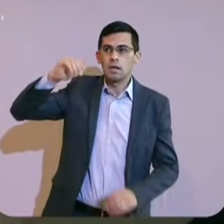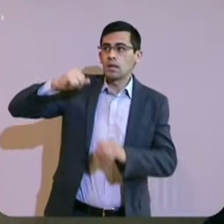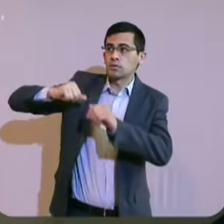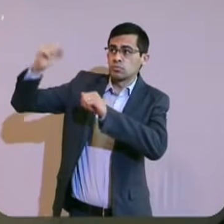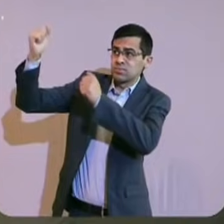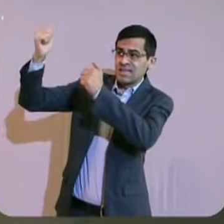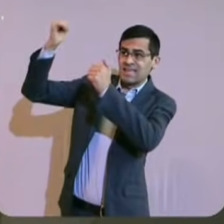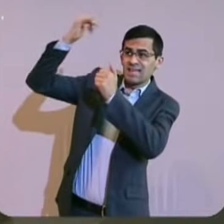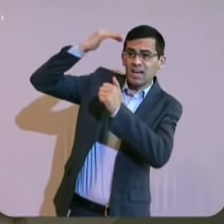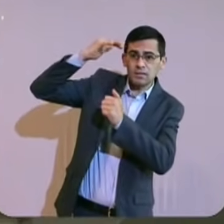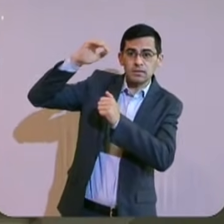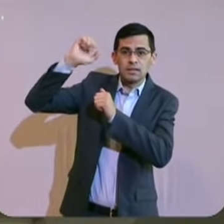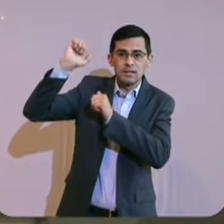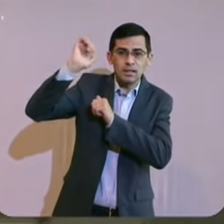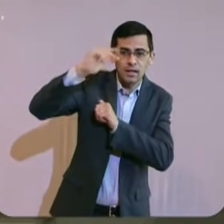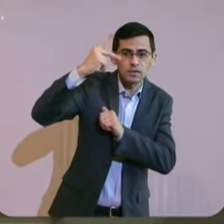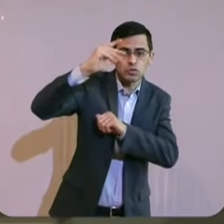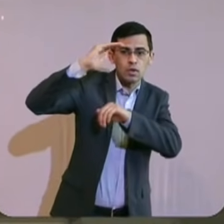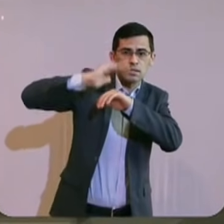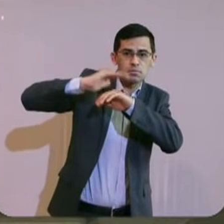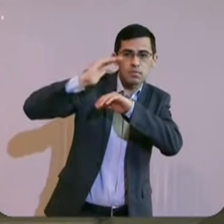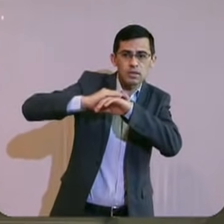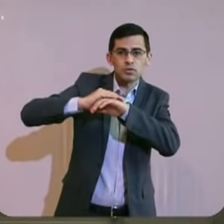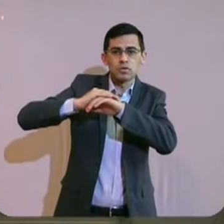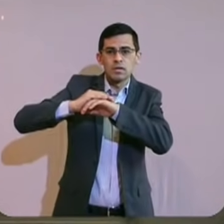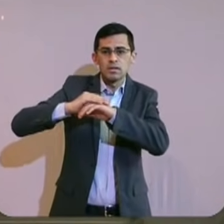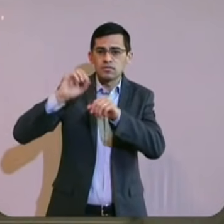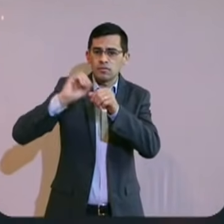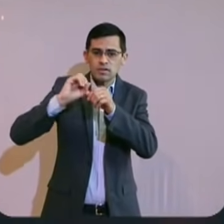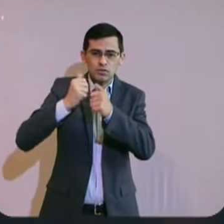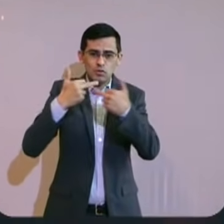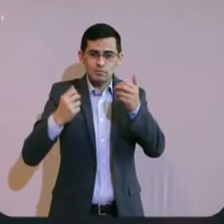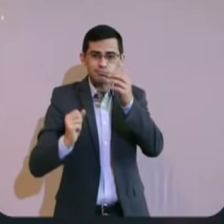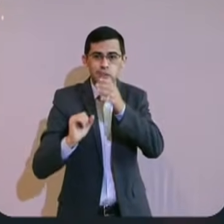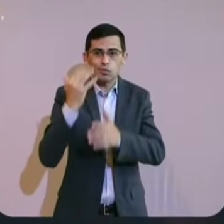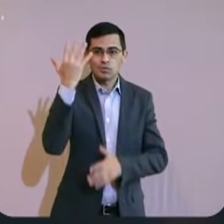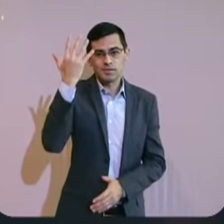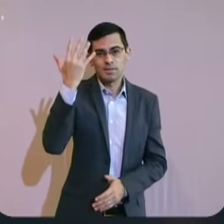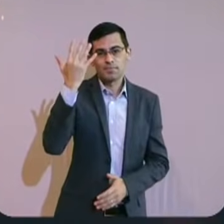estendo graça sobre as tuas mãos e te faço próspero.